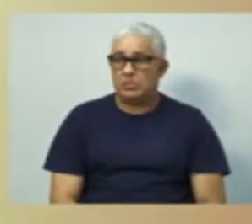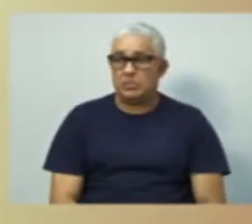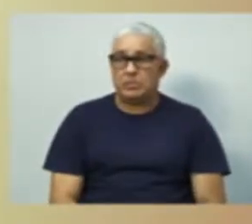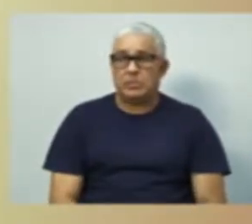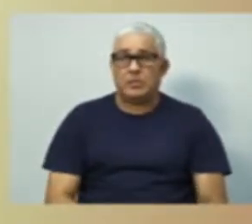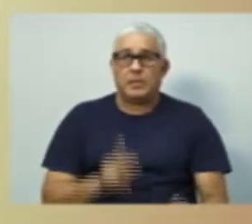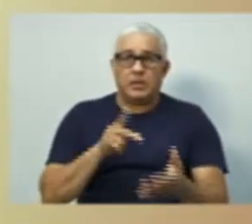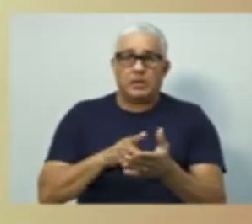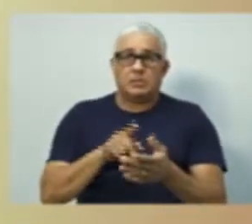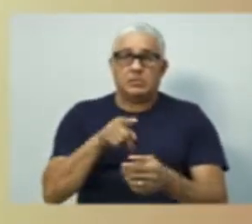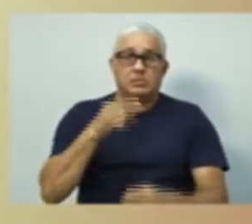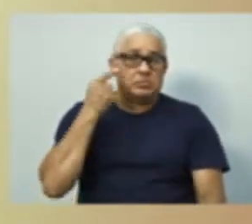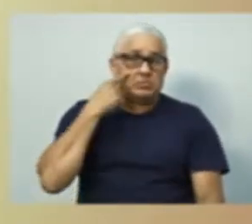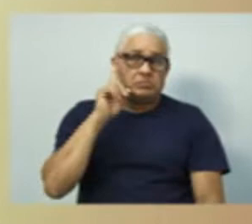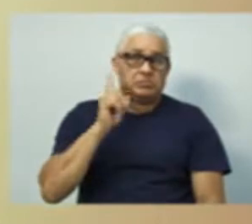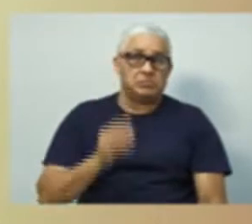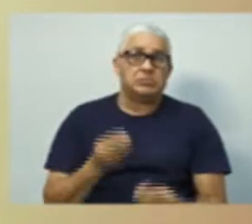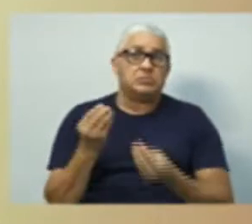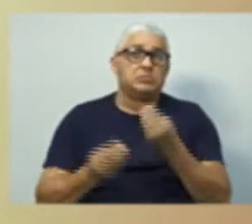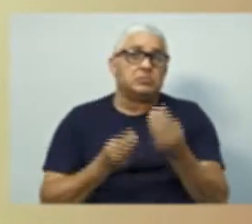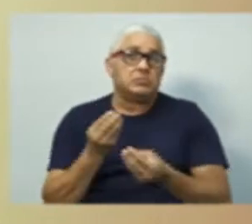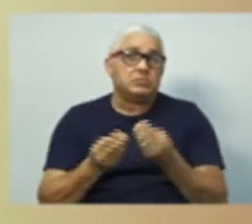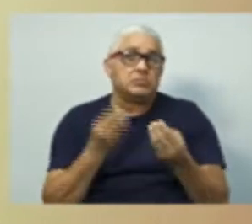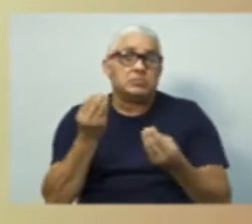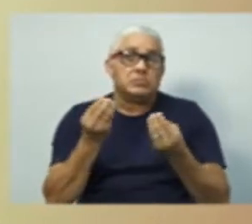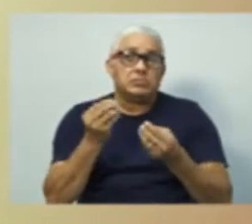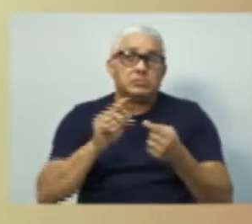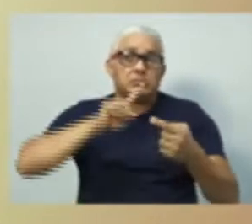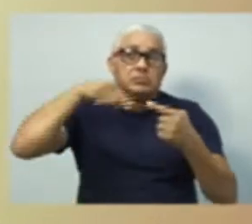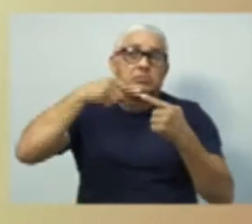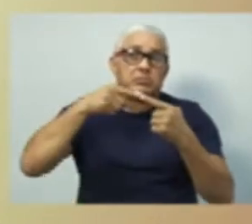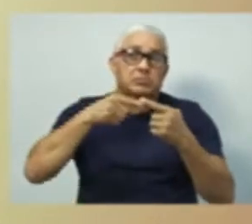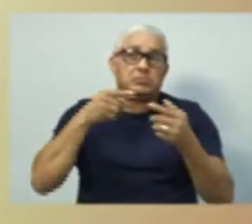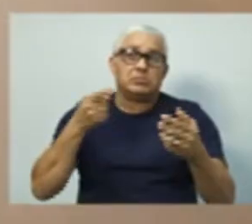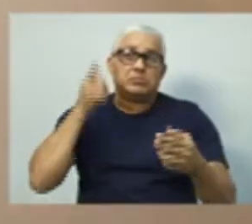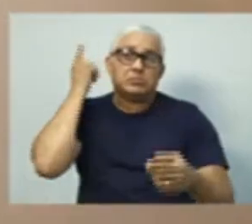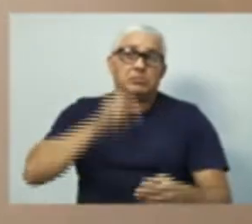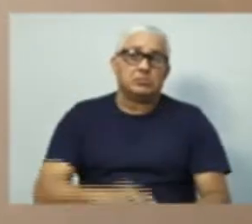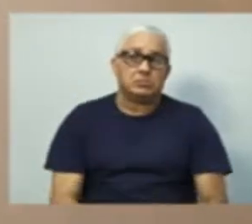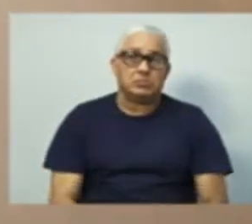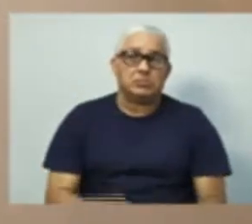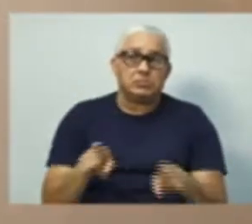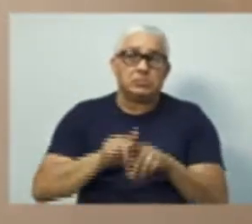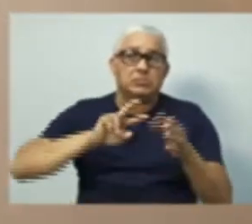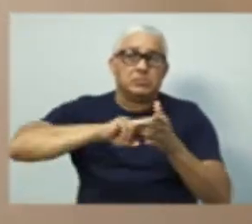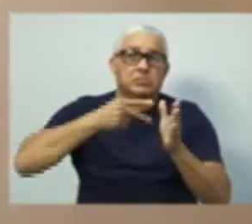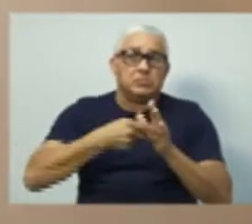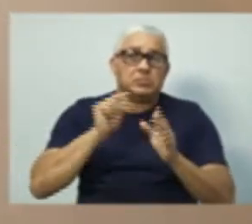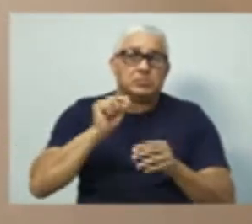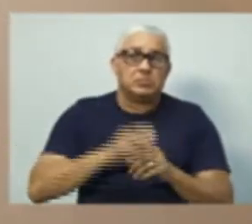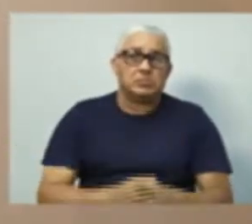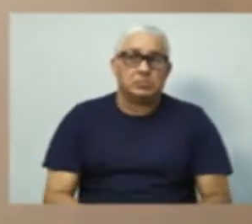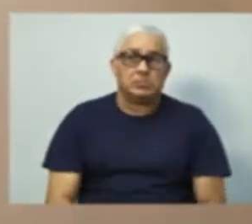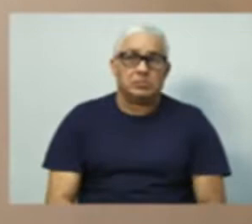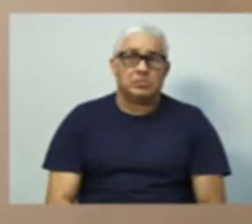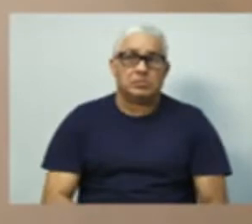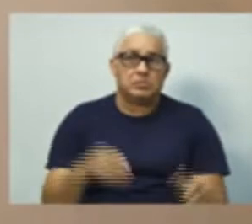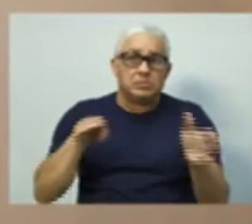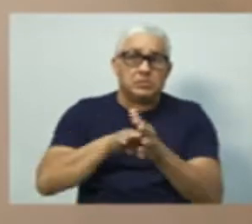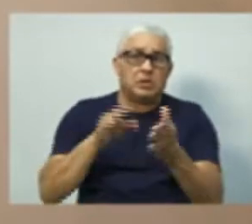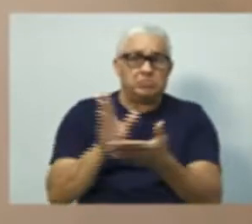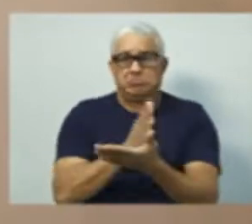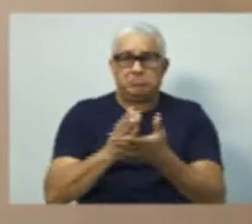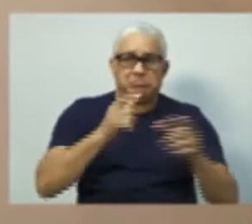se você não souber onde pretende chegar, qualquer caminho serve. Isso significa dizer que para se chegar a algum